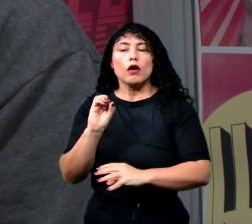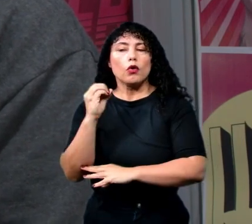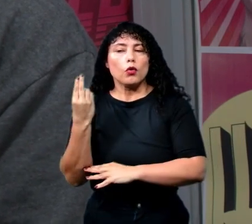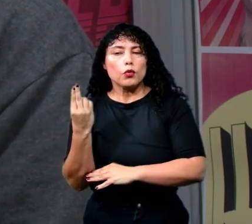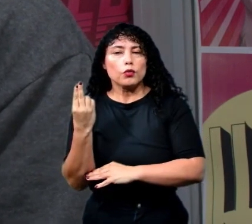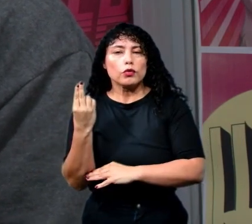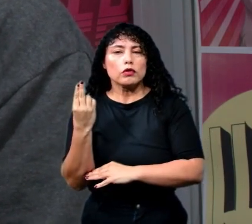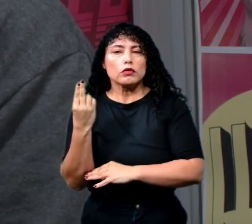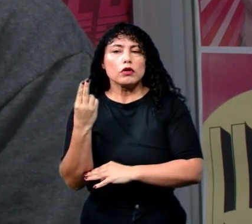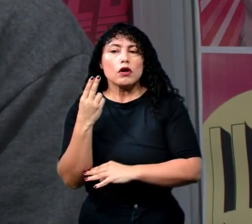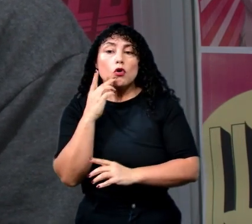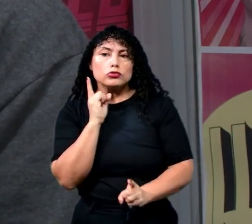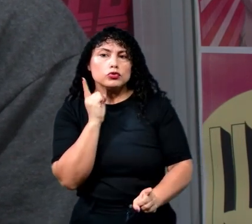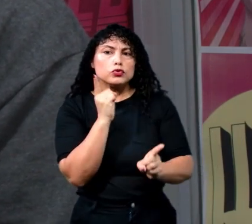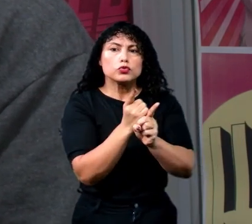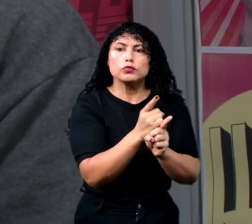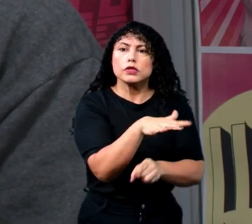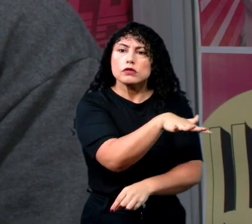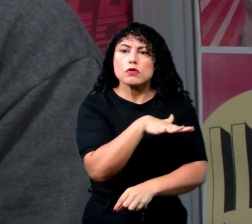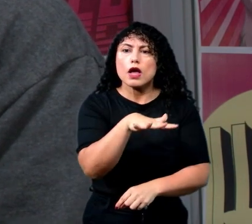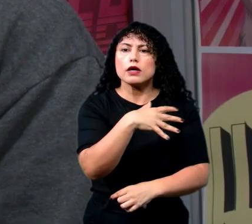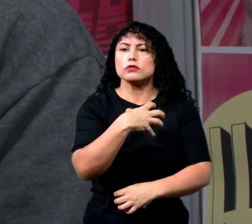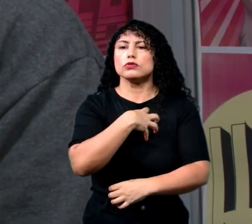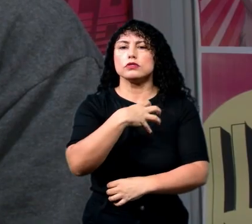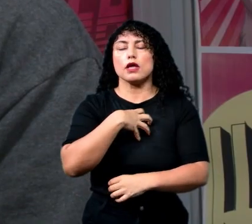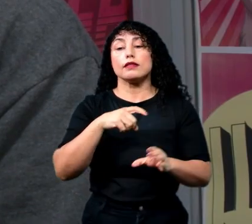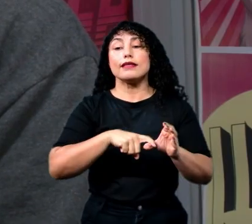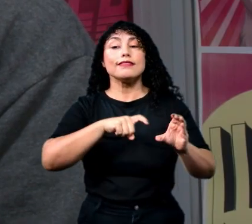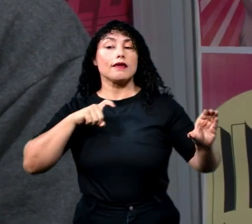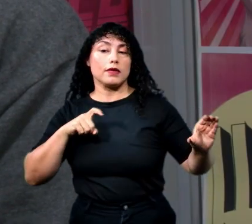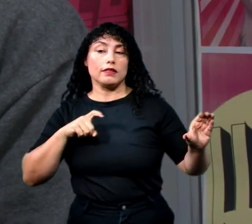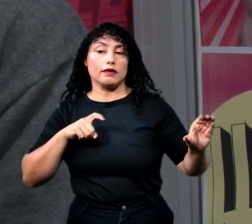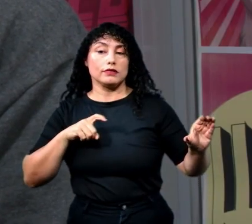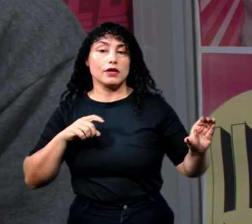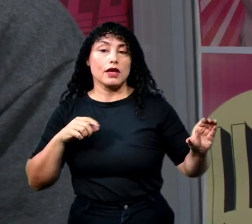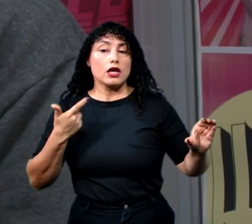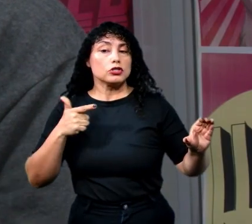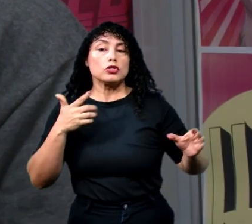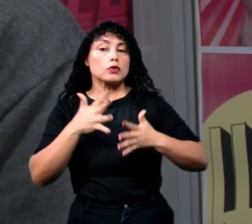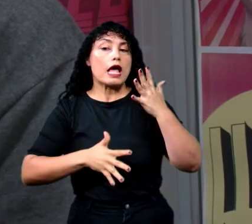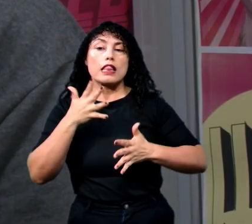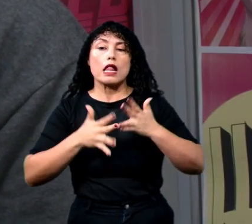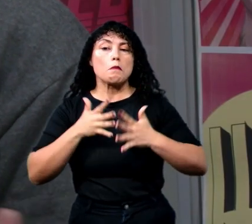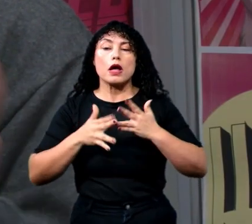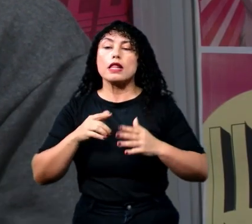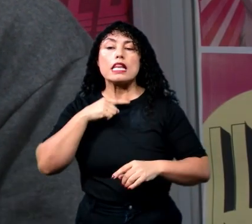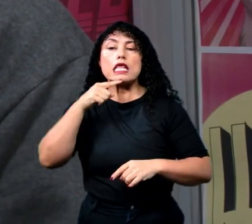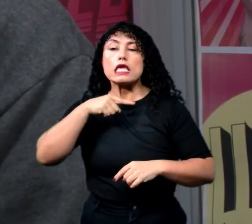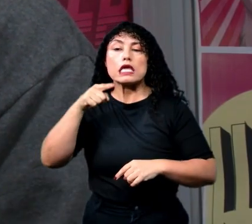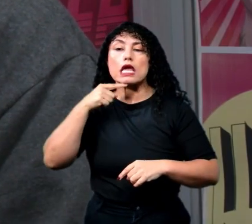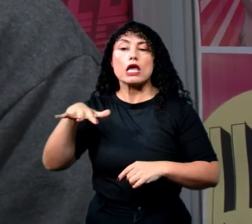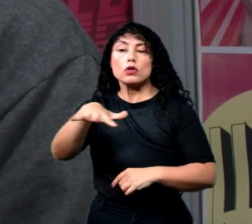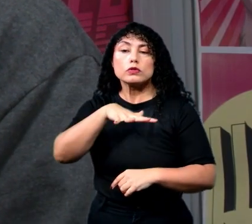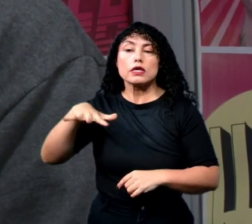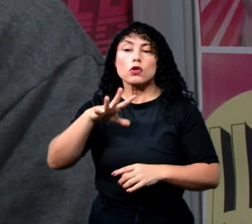Ou desvendar aquele caso, né, de uma forma independente. A gente não tem interferência de nenhum outro setor aqui